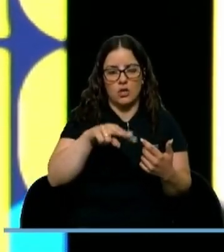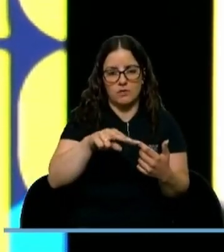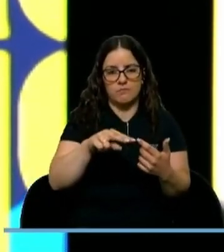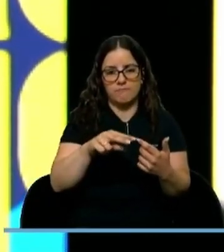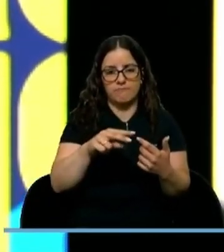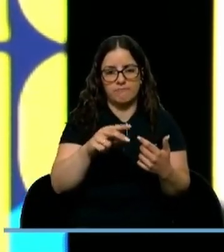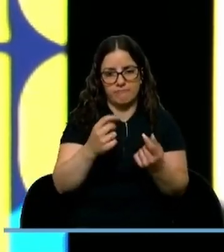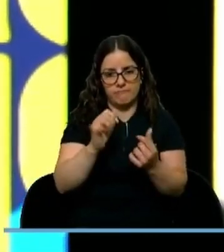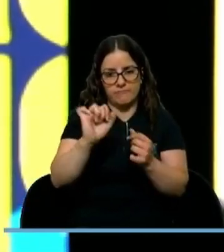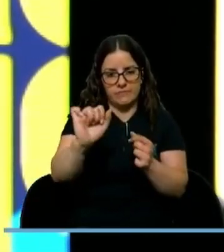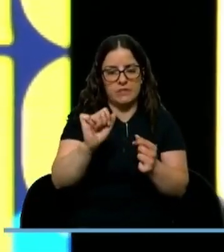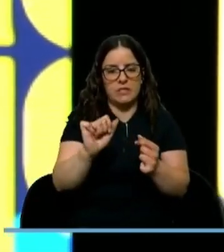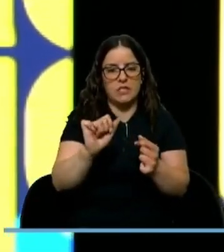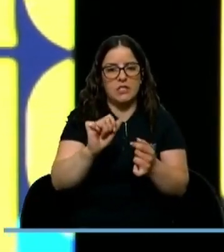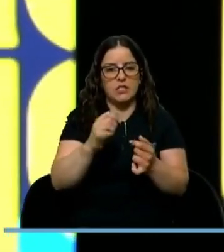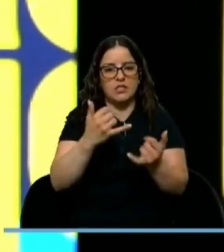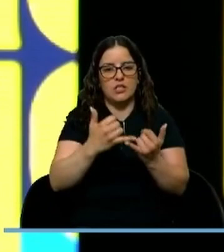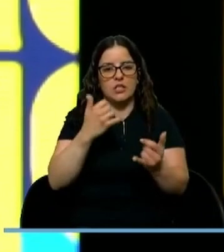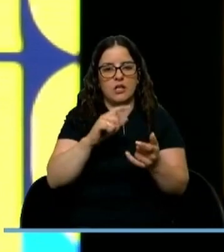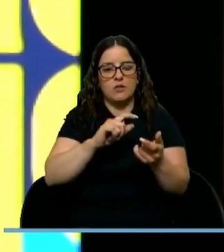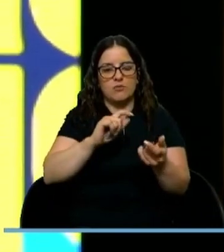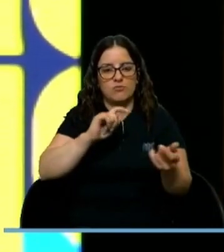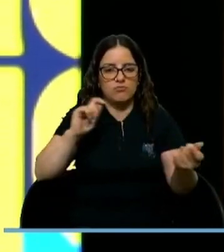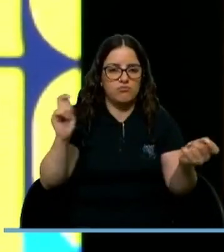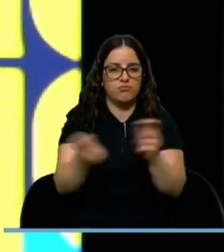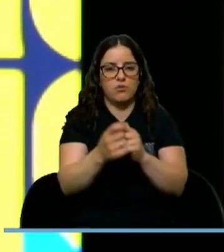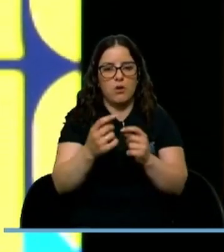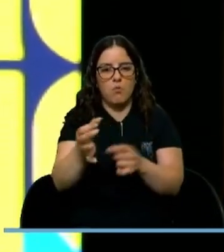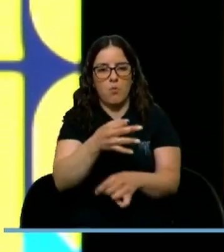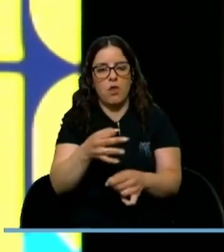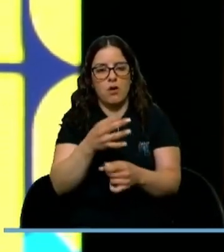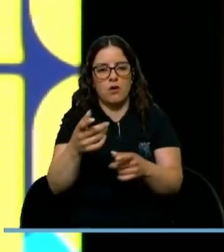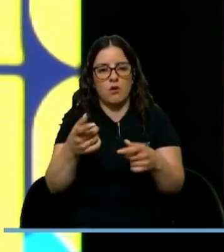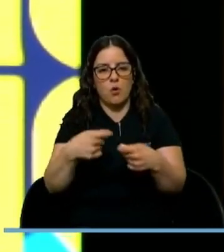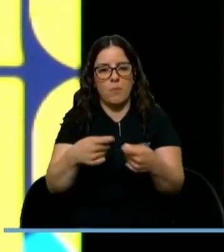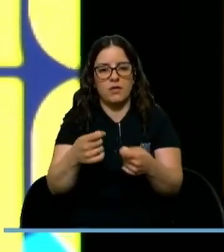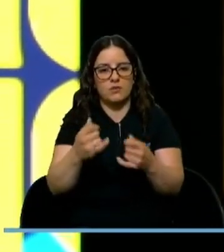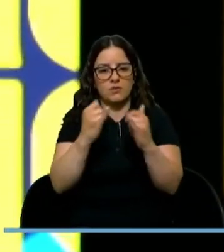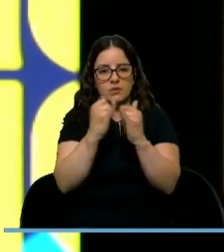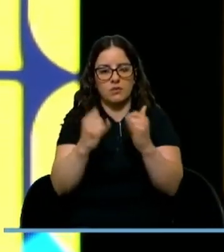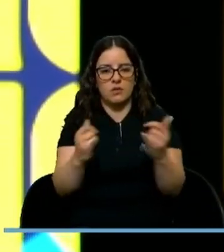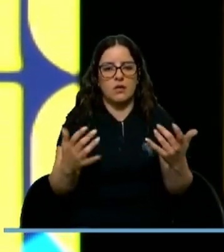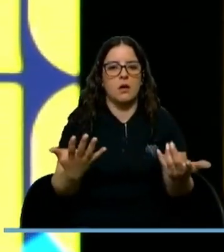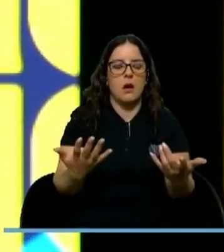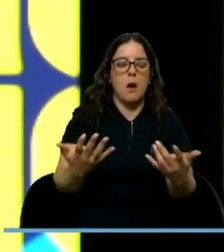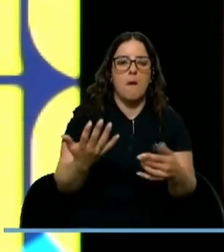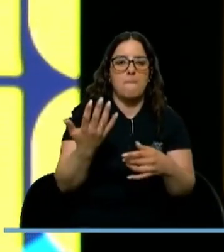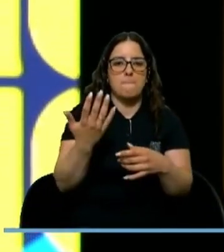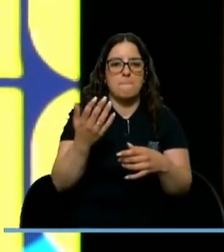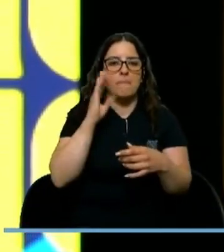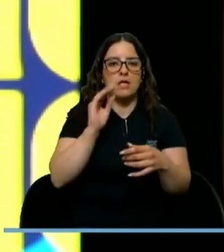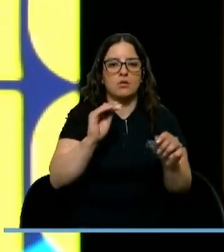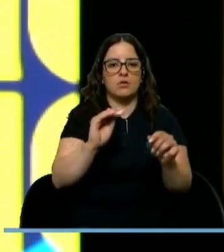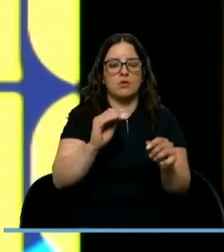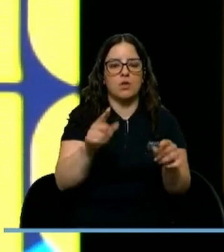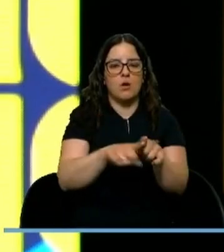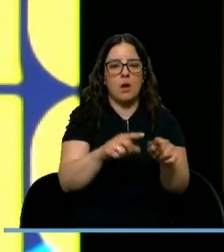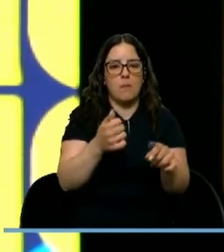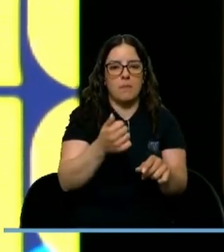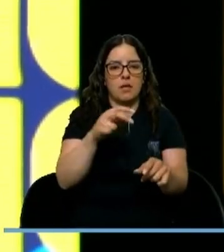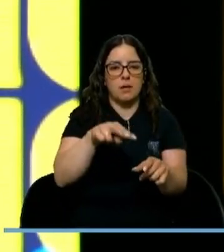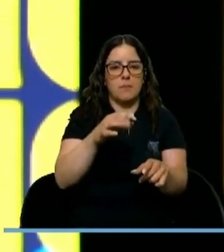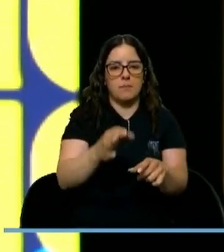moeda de comércio internacional. E, portanto, bancos como o BNP Paribas, neste momento, já